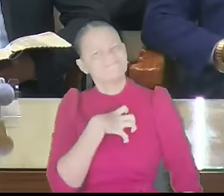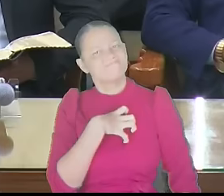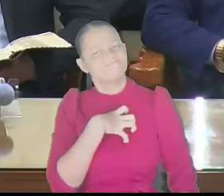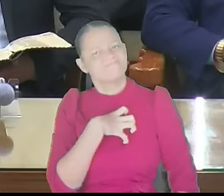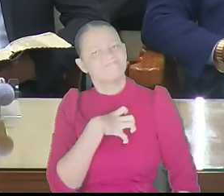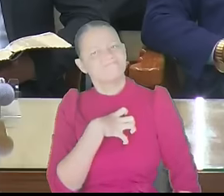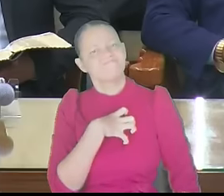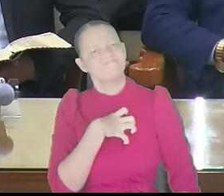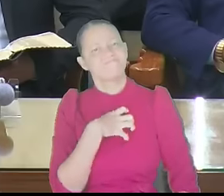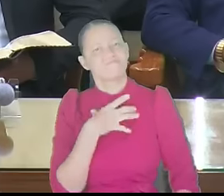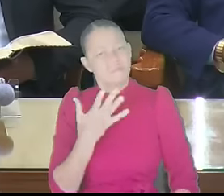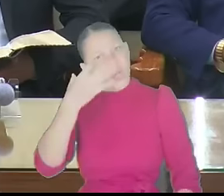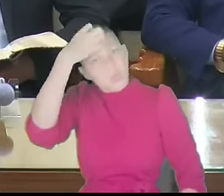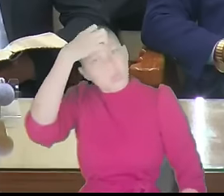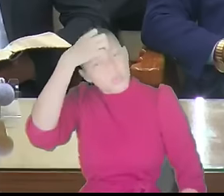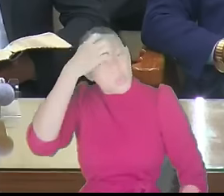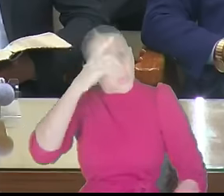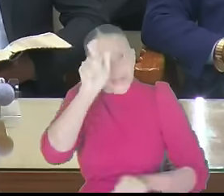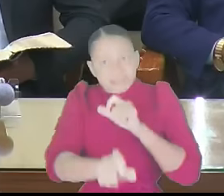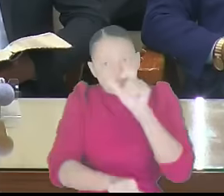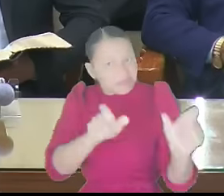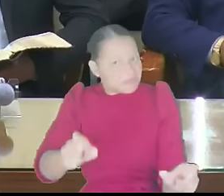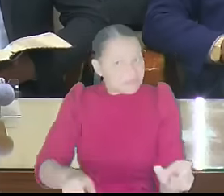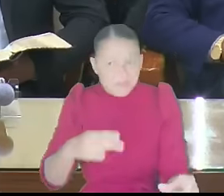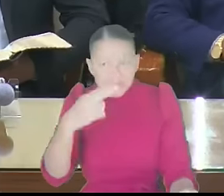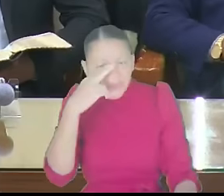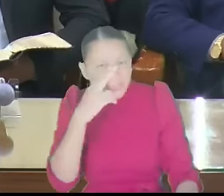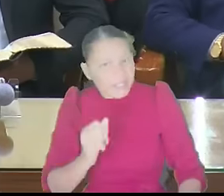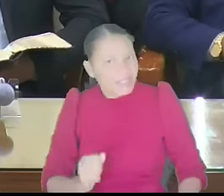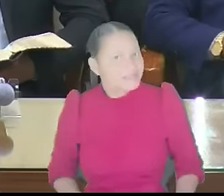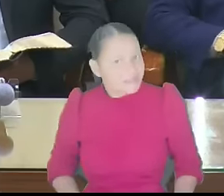A culpa é da igreja, não é do mundo, não.